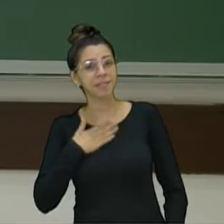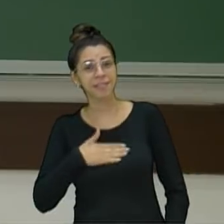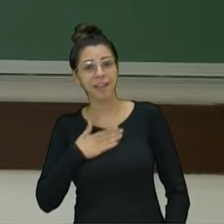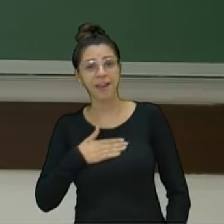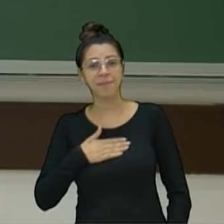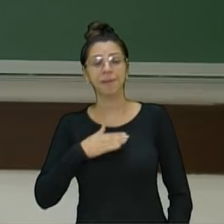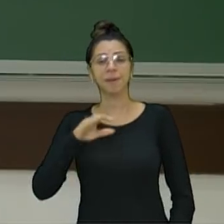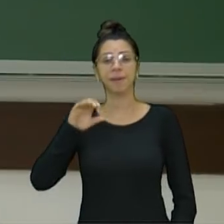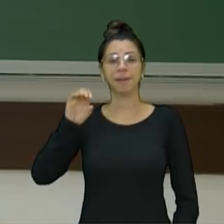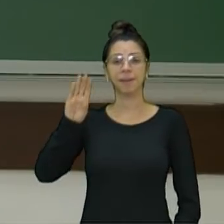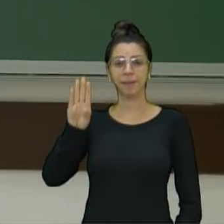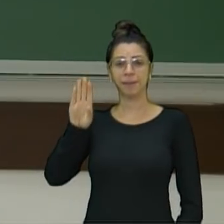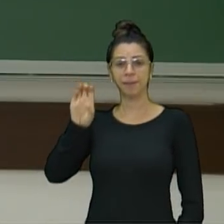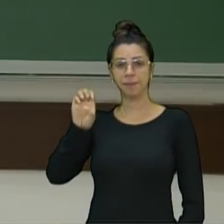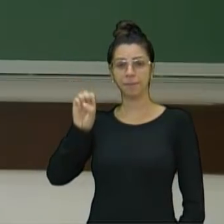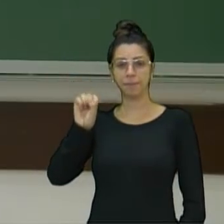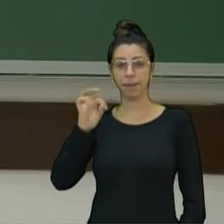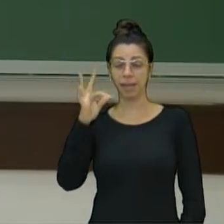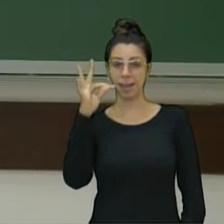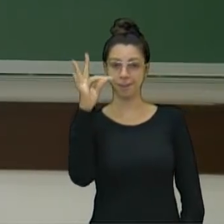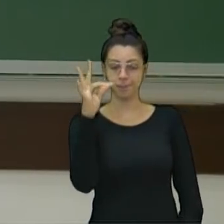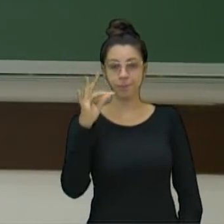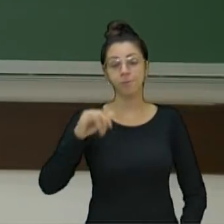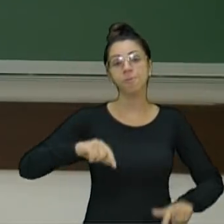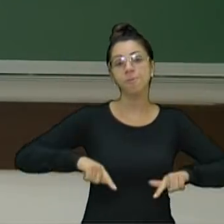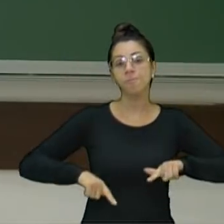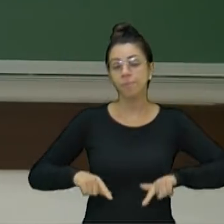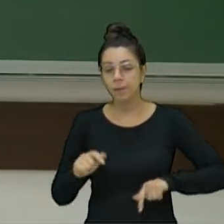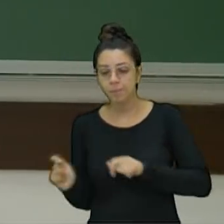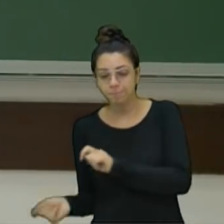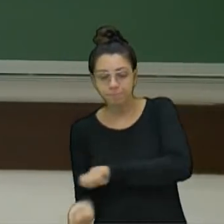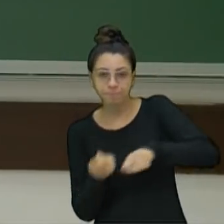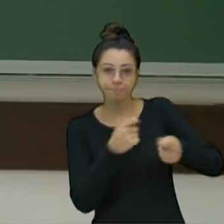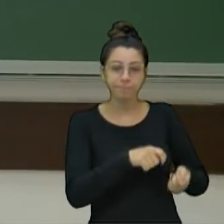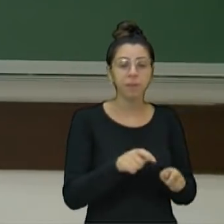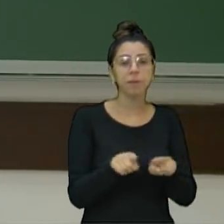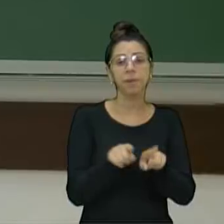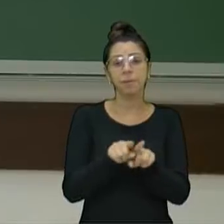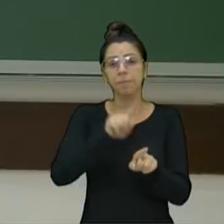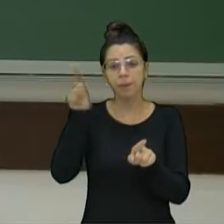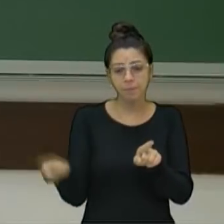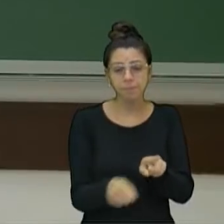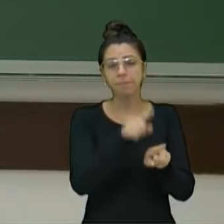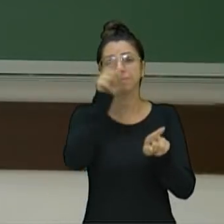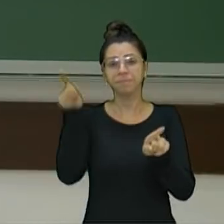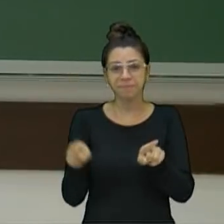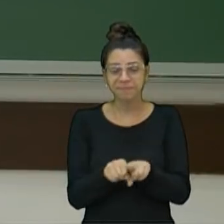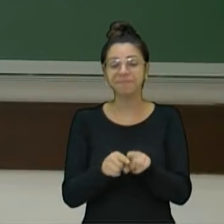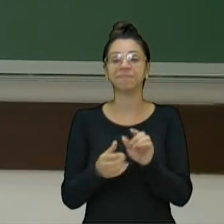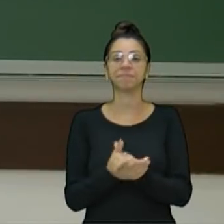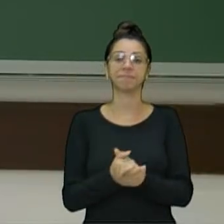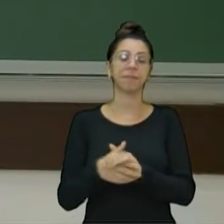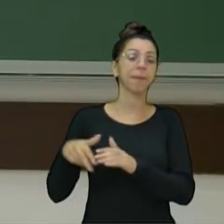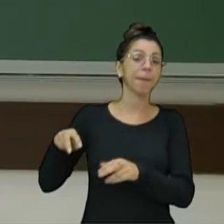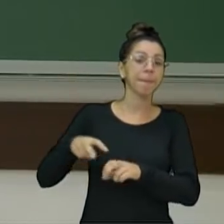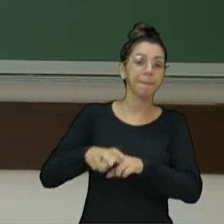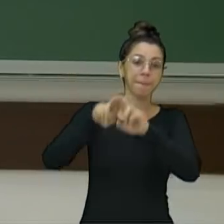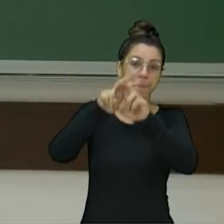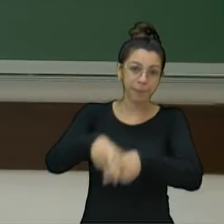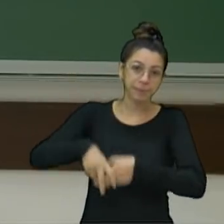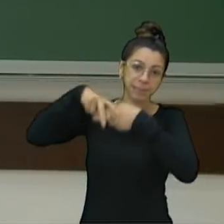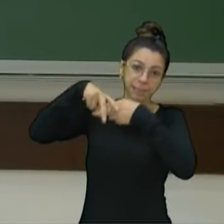meus primos, e pular corda, balançar, subir em árvore. Então, tem várias atividades, né,